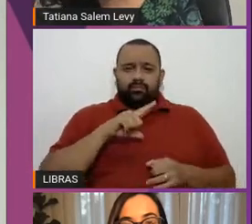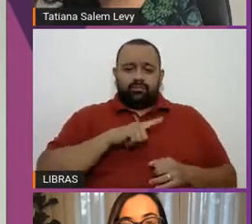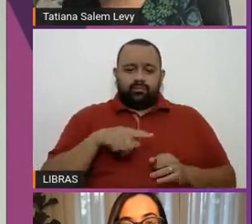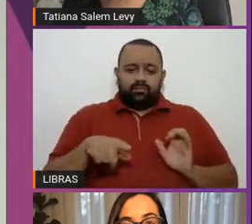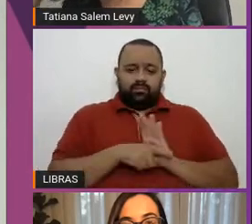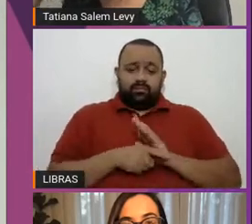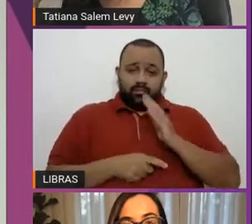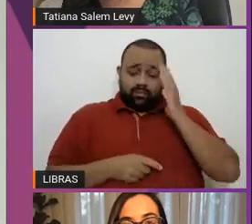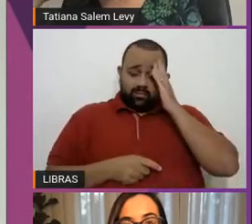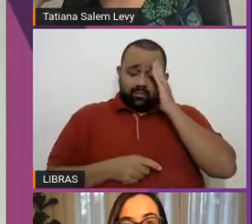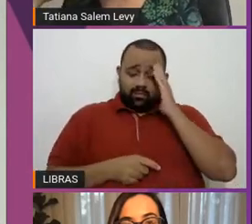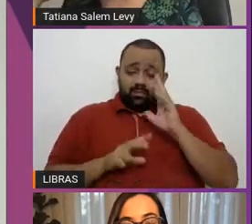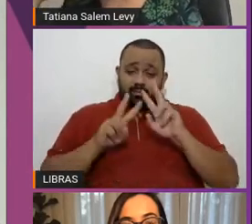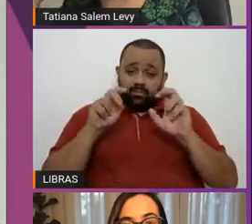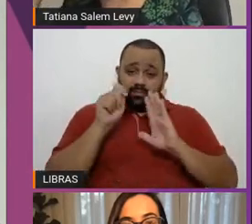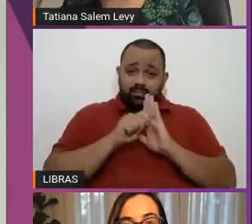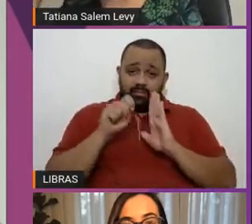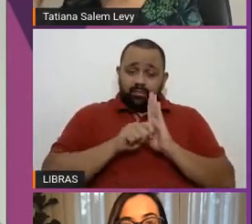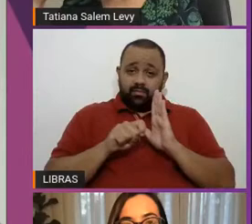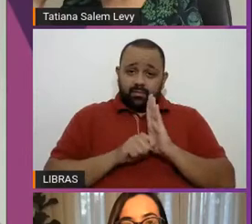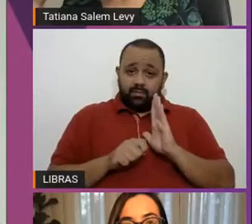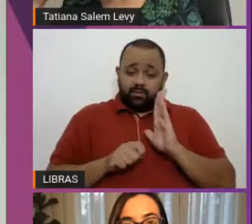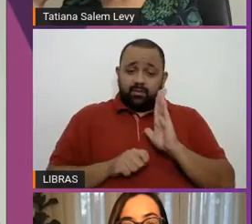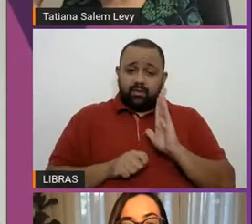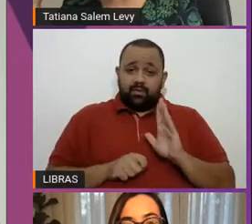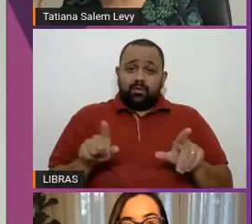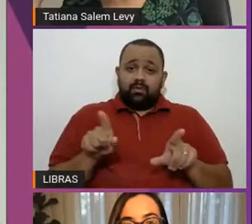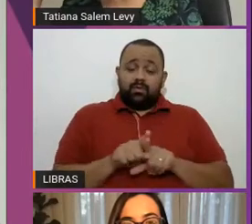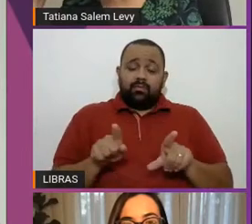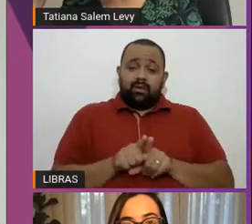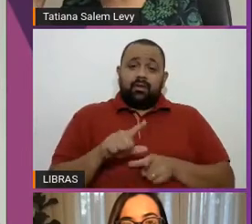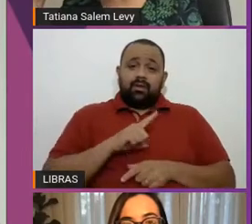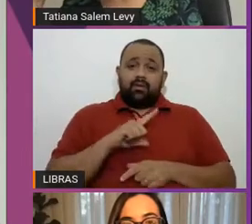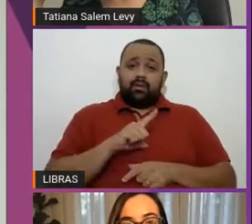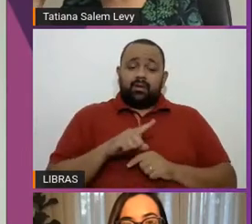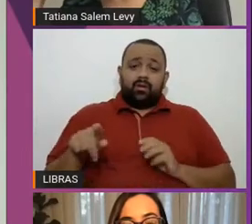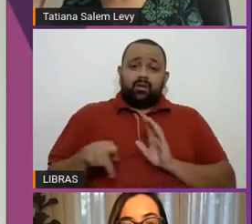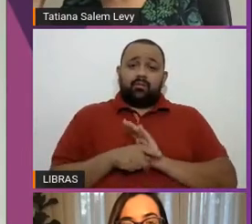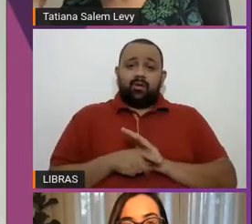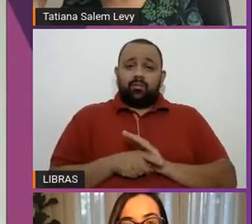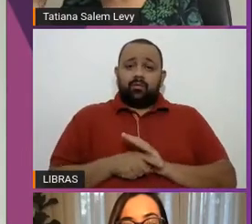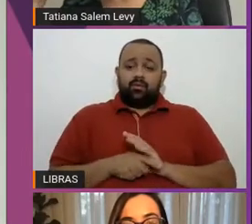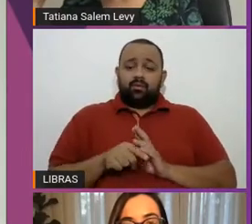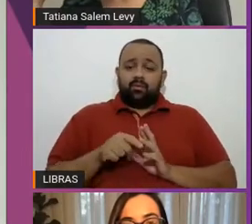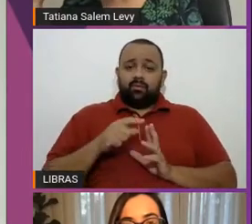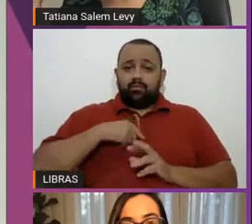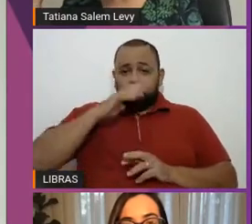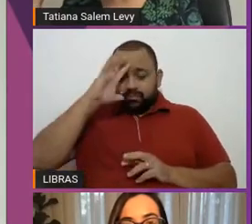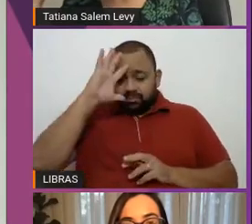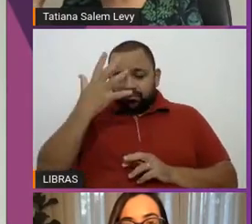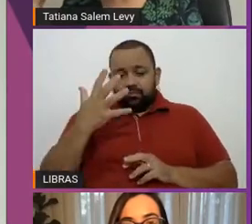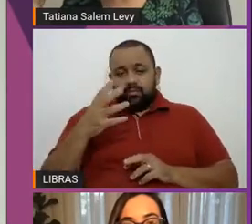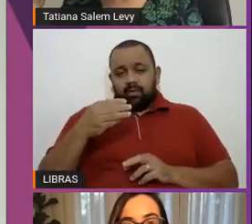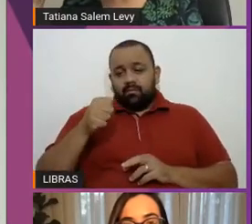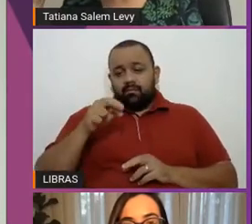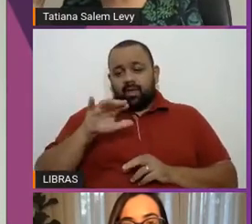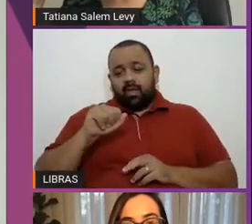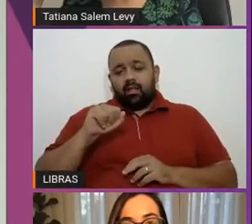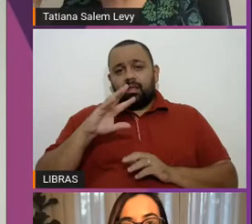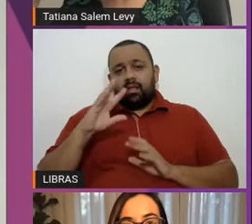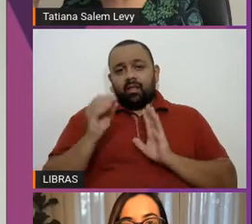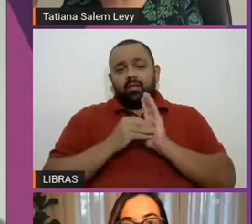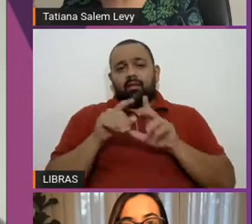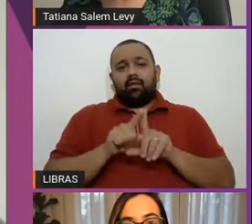não de escritório e acho que vem pouco não é oferecido também como a Maria José colocou